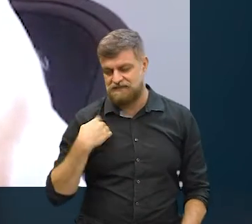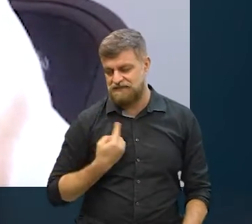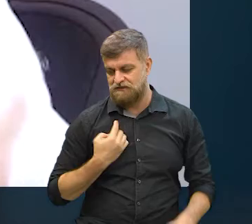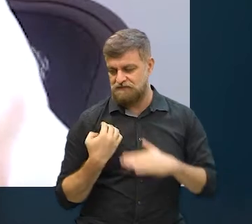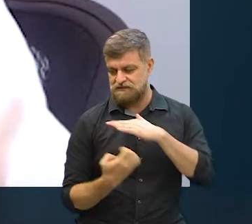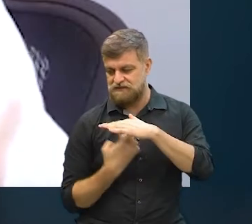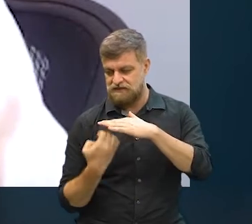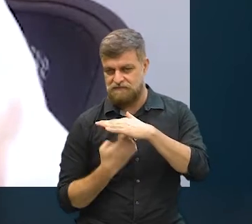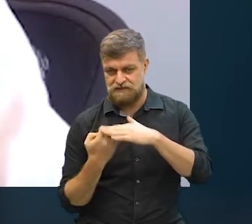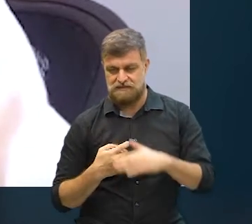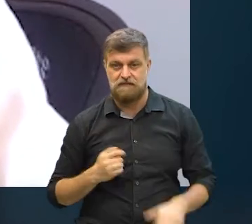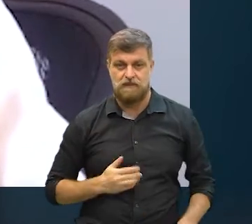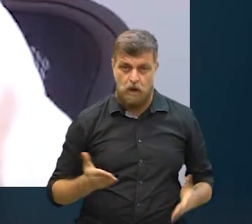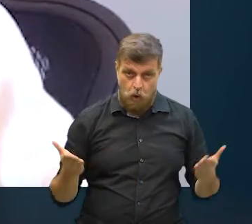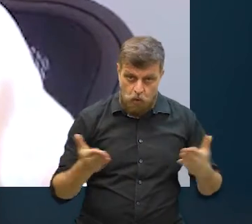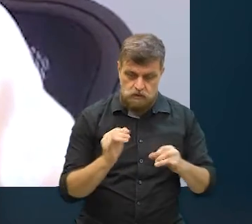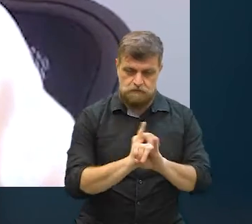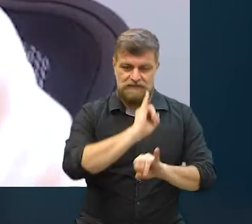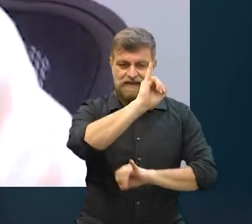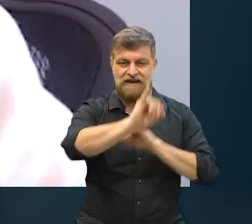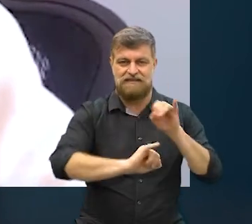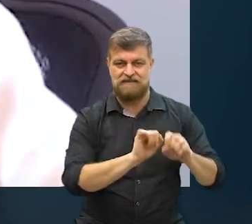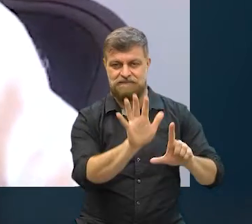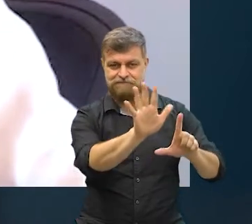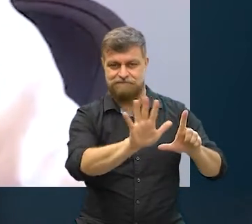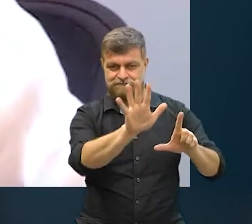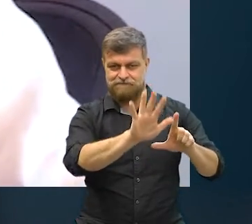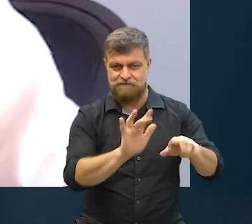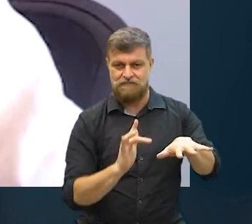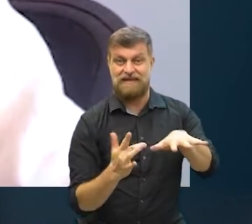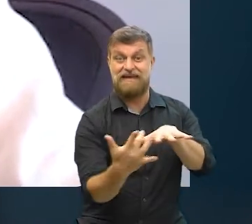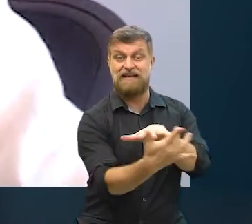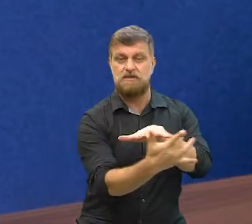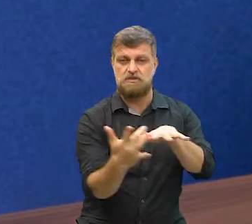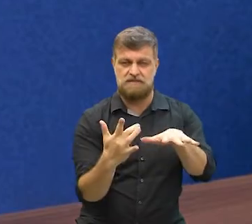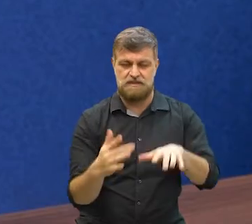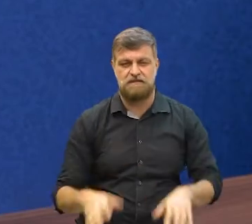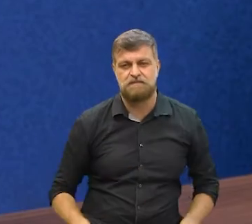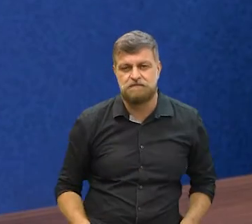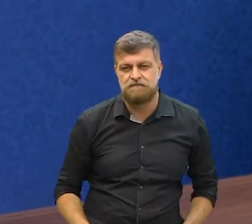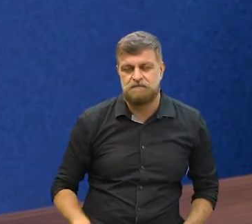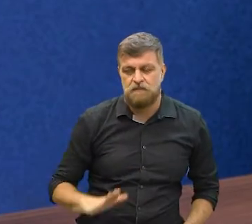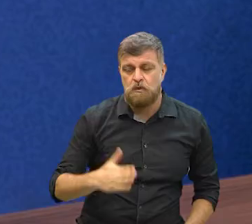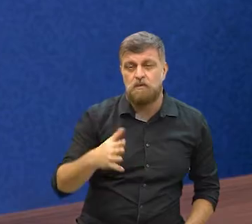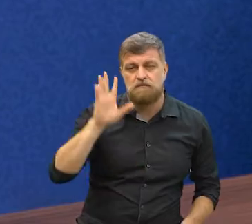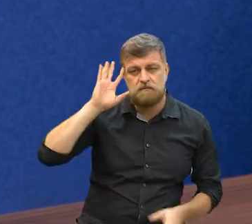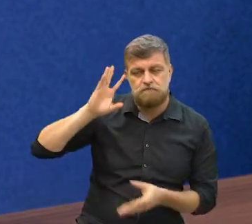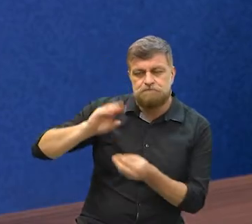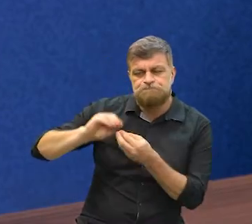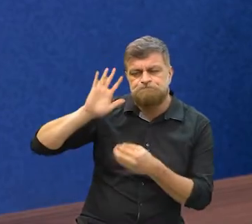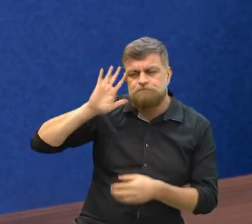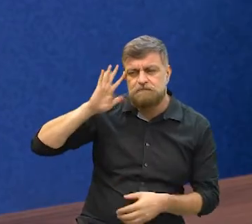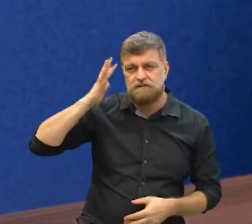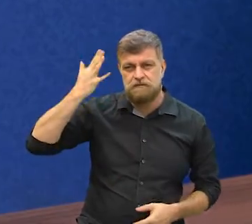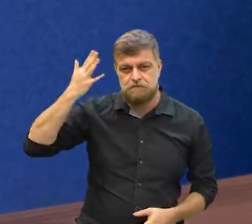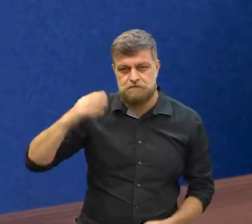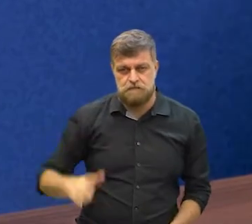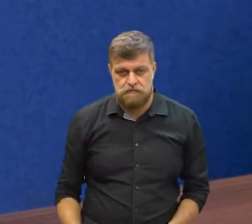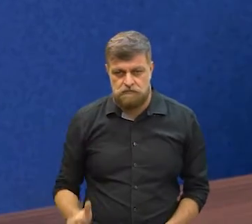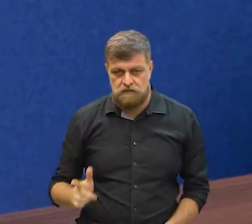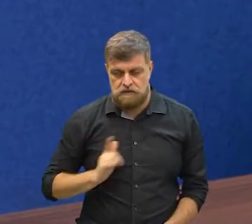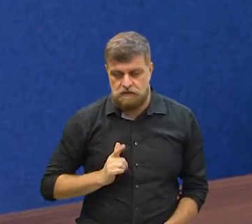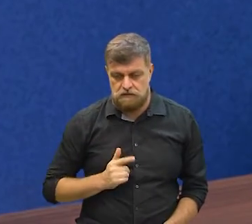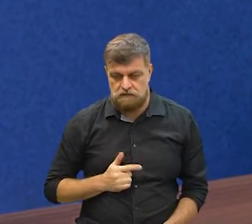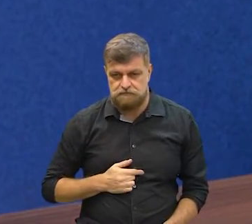a nossa forma de divulgação é muito mais online hoje do que offline. Quando vocês decidiram, então, por